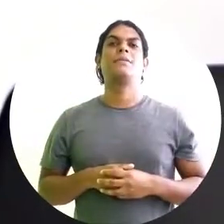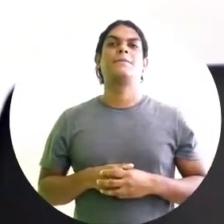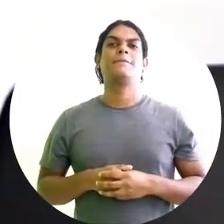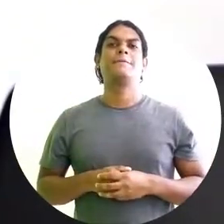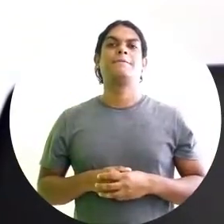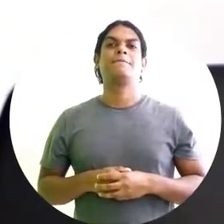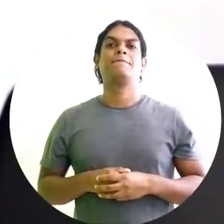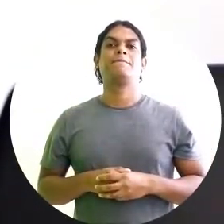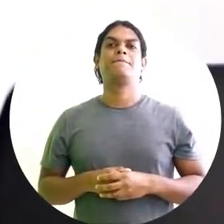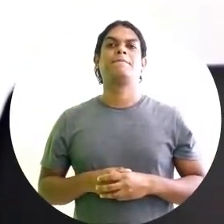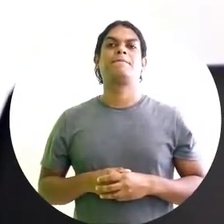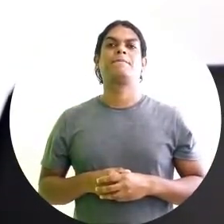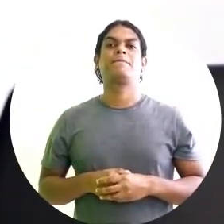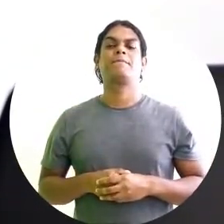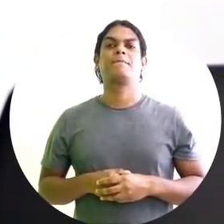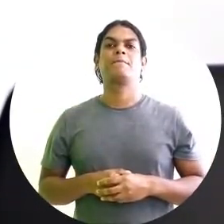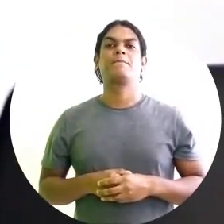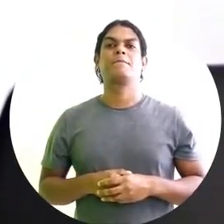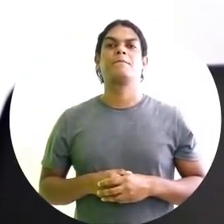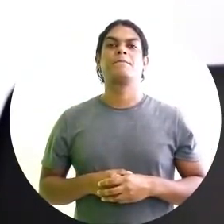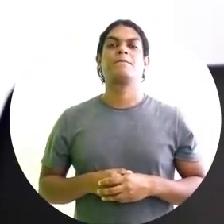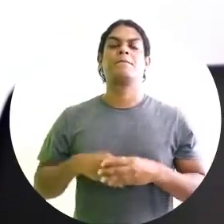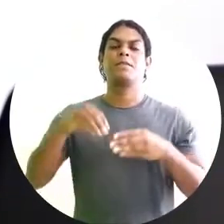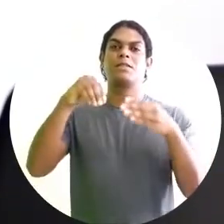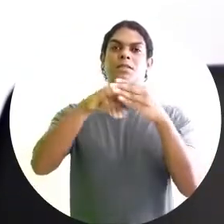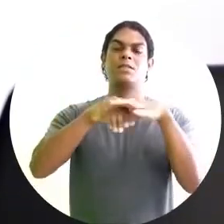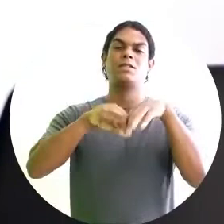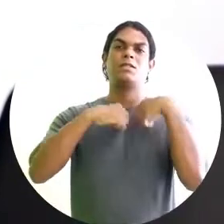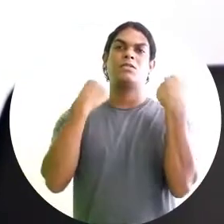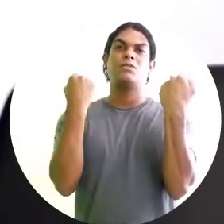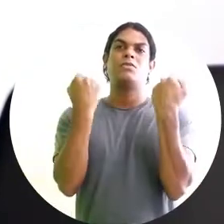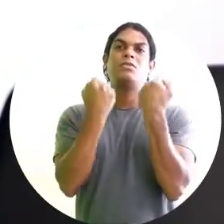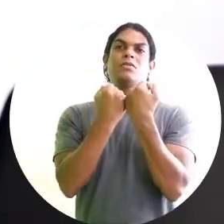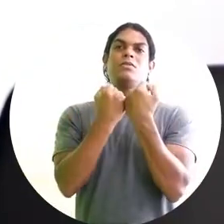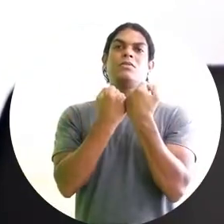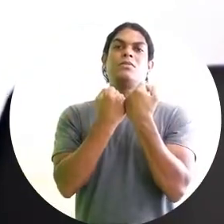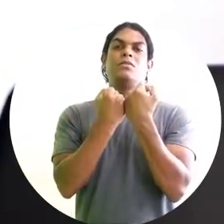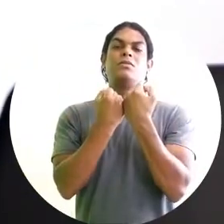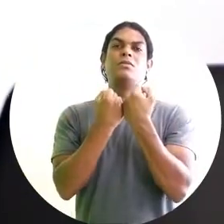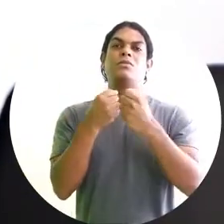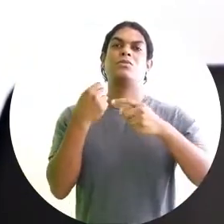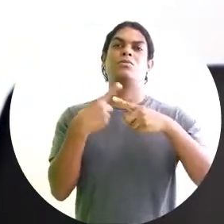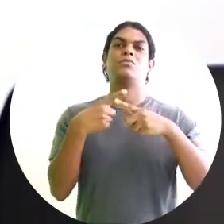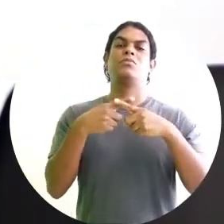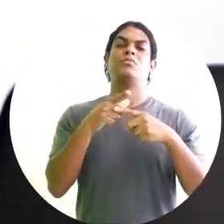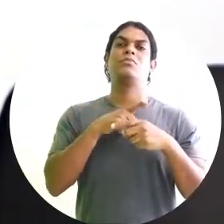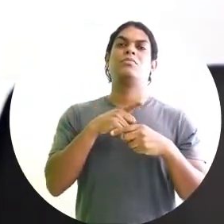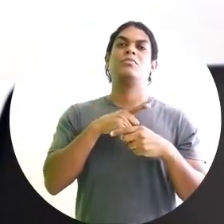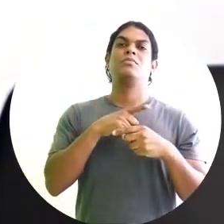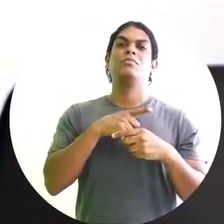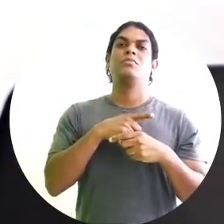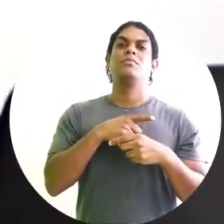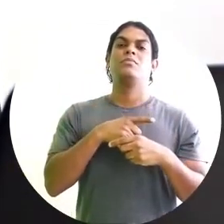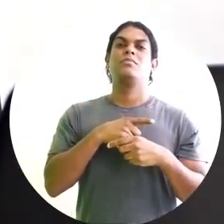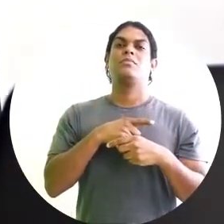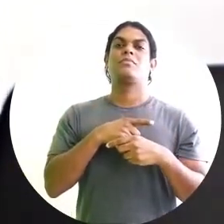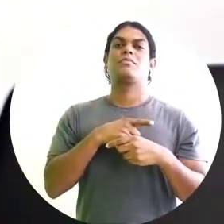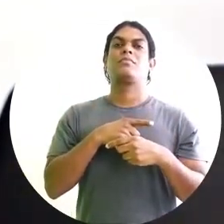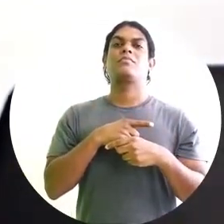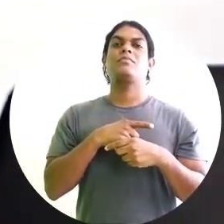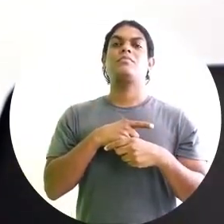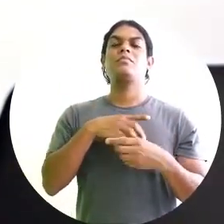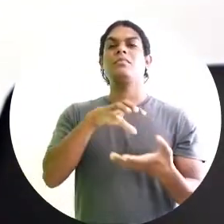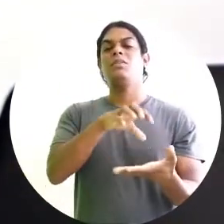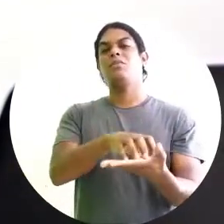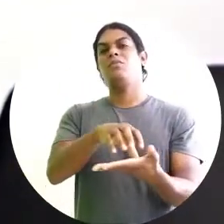essas constantes variações que existem na economia, na sociedade. Com isso, eles vão ocupar cargos que antes não